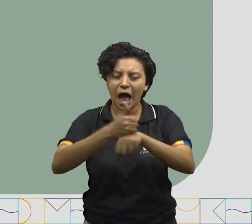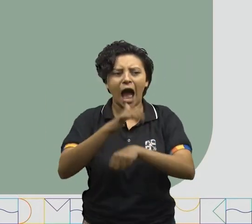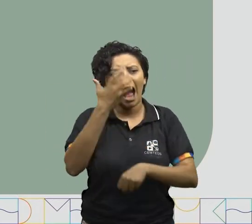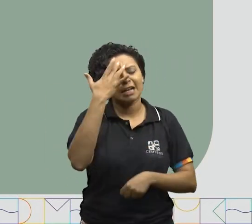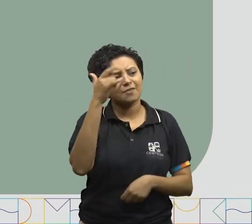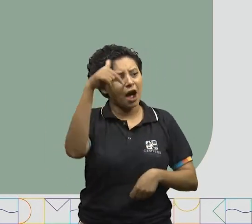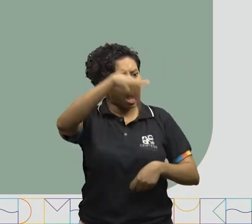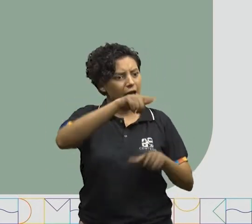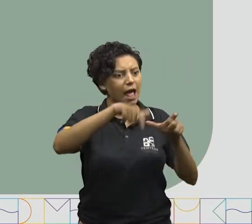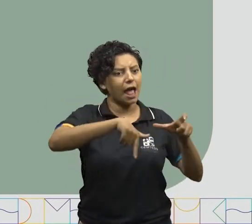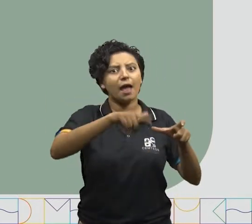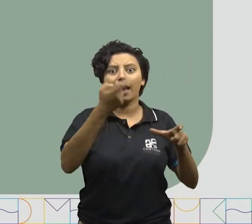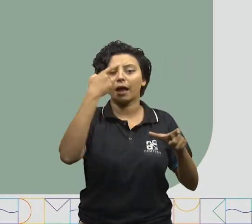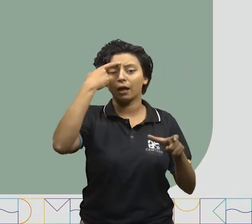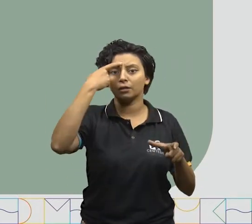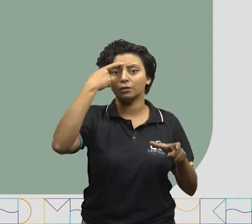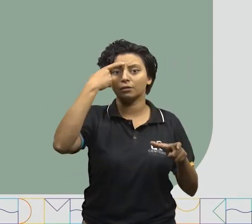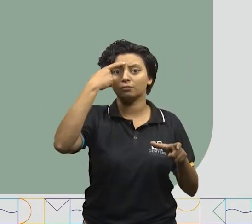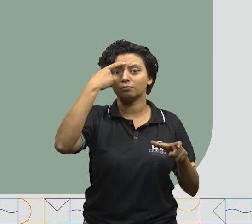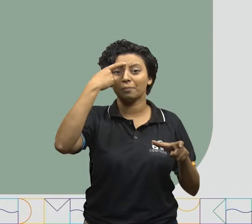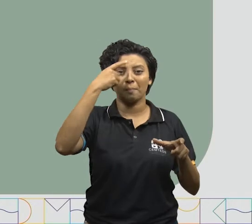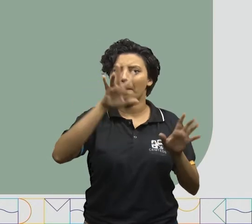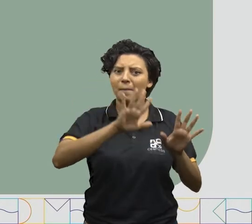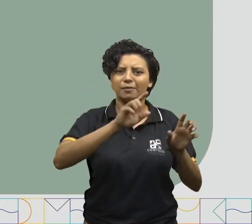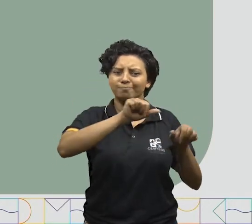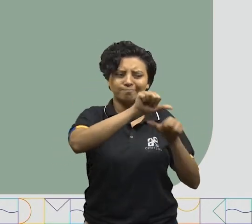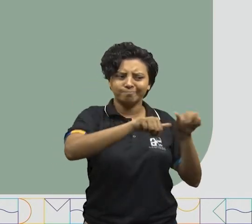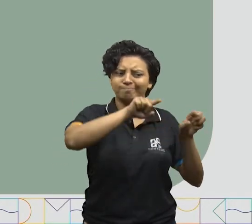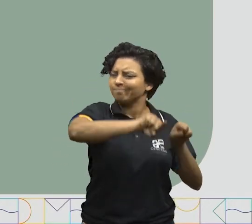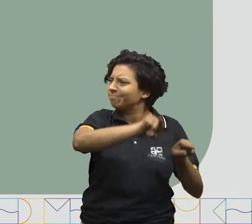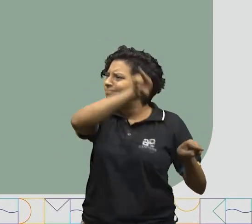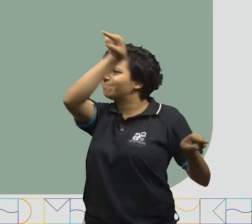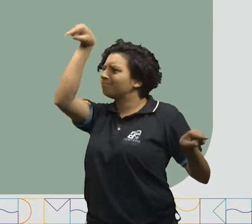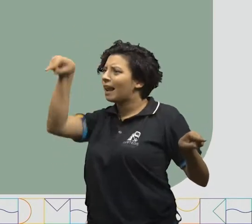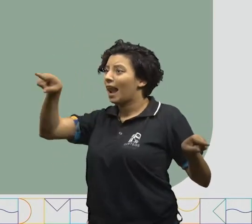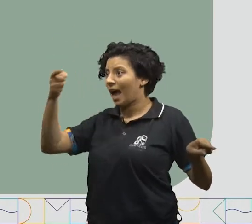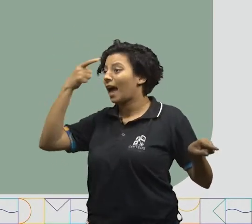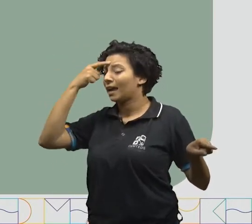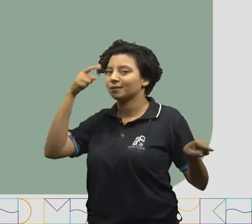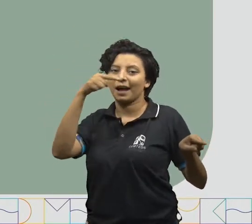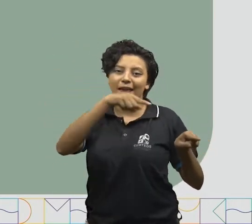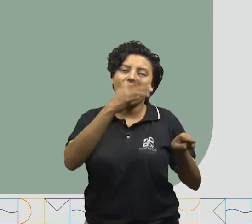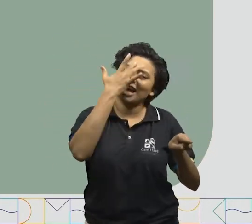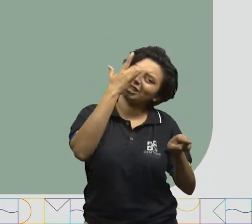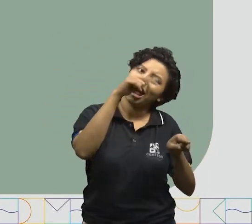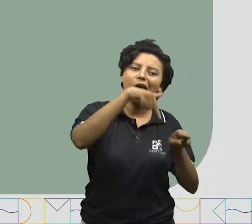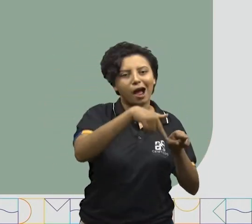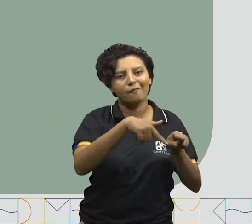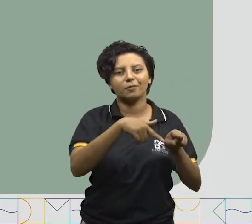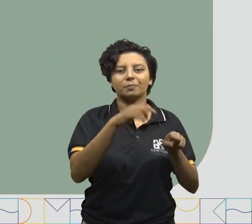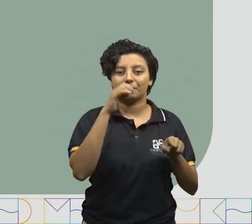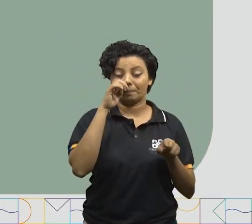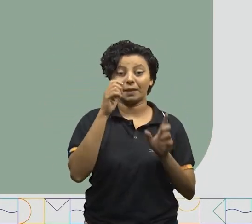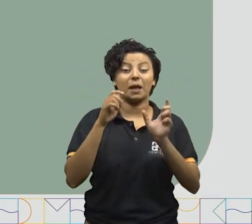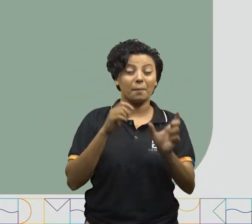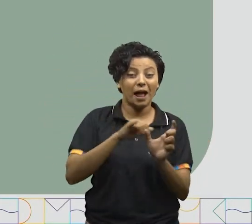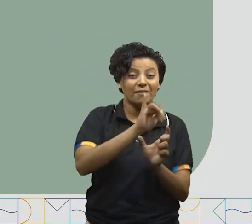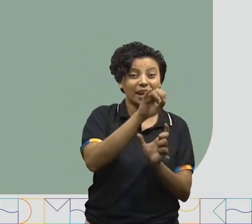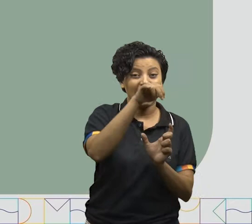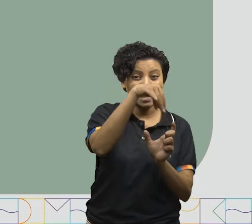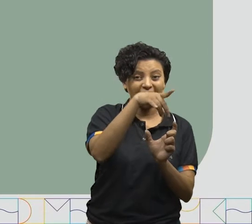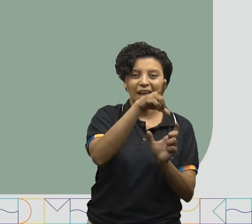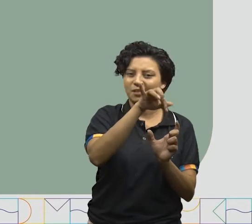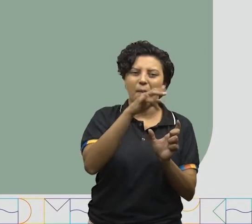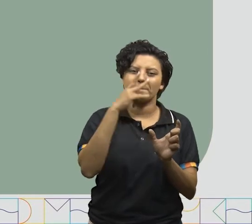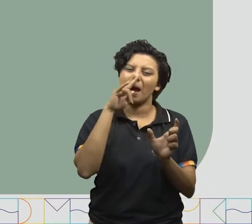nas Índias, região lá do outro lado do mundo. Durante toda a história do nosso país, esse termo índio foi bastante usado em um